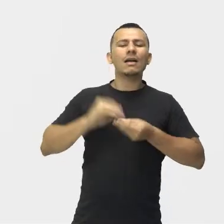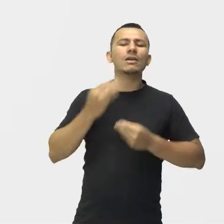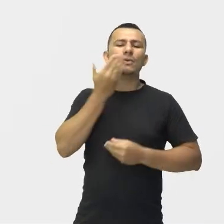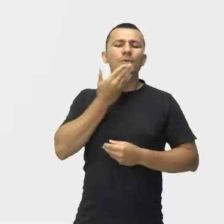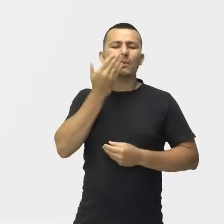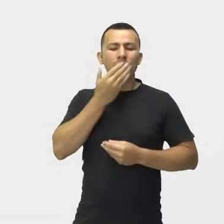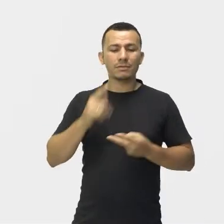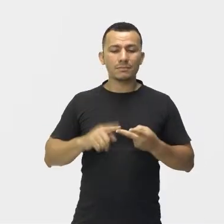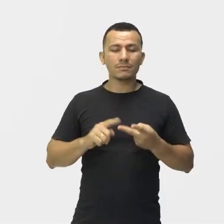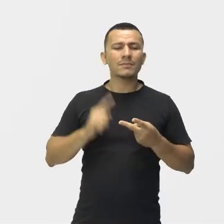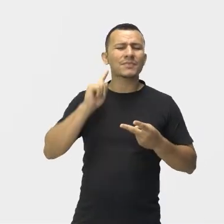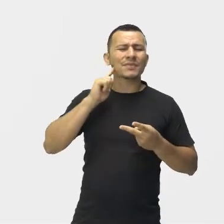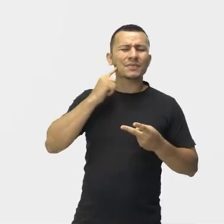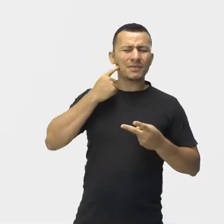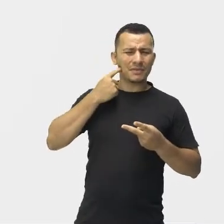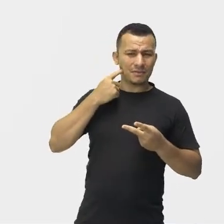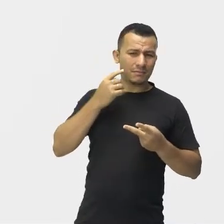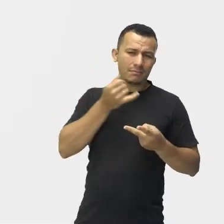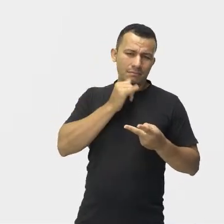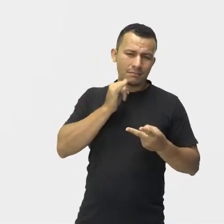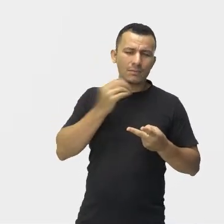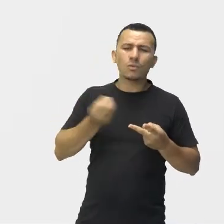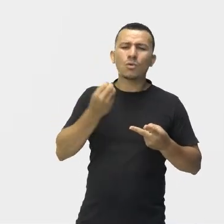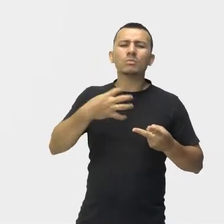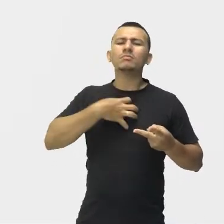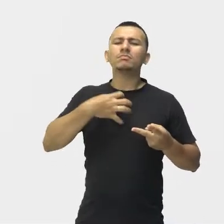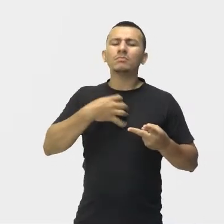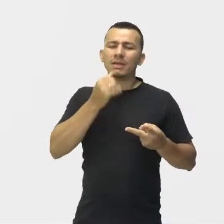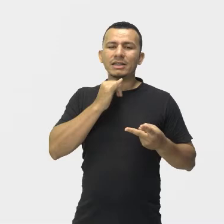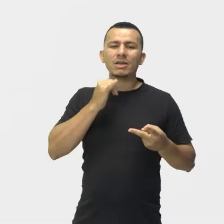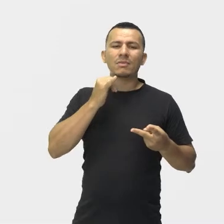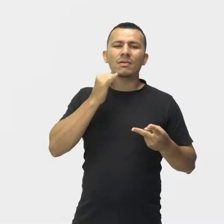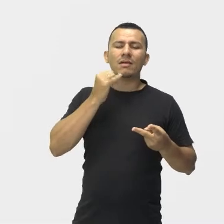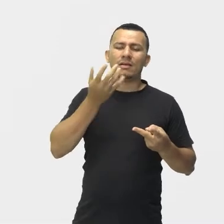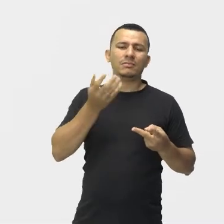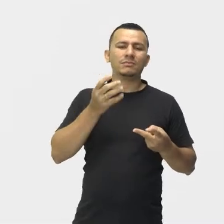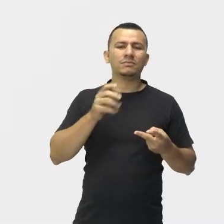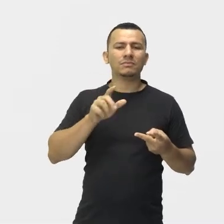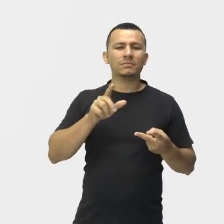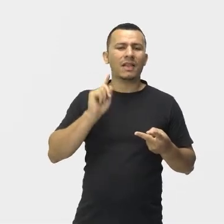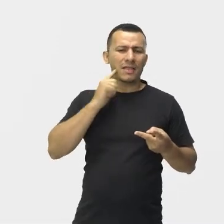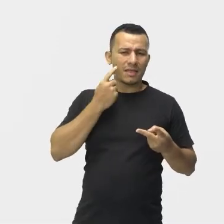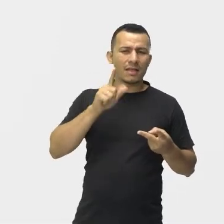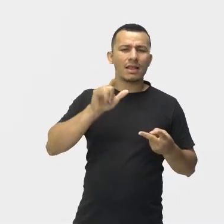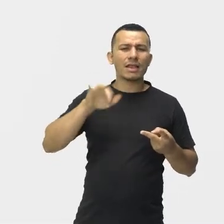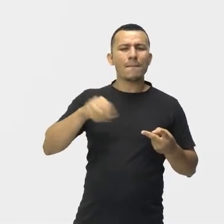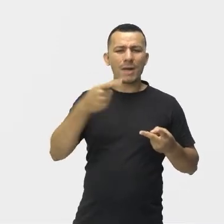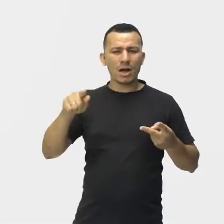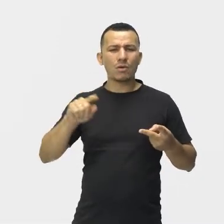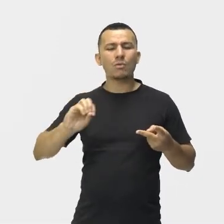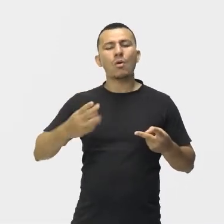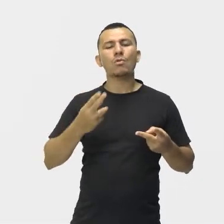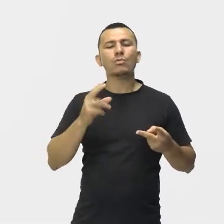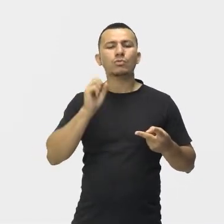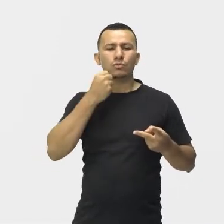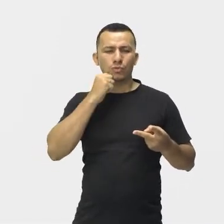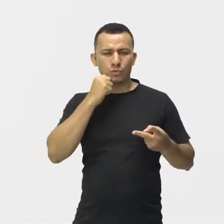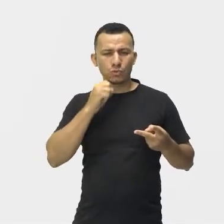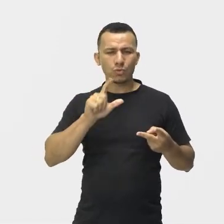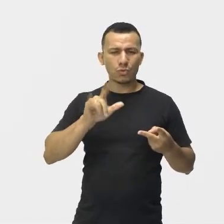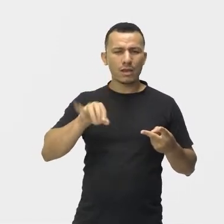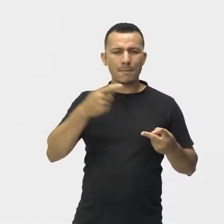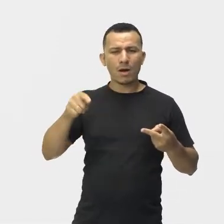O azedo, quando você está ali tomando um limão, né, ou provando ali um limão, uma limonada, vai ficar aqui, ó,